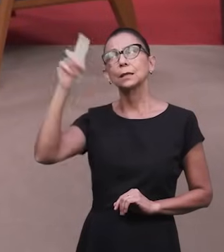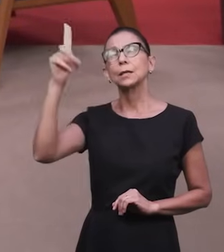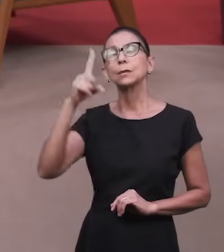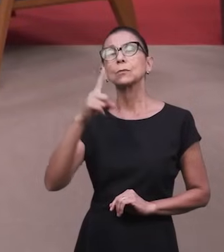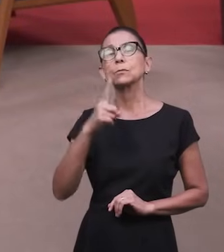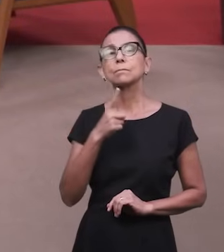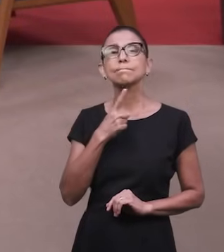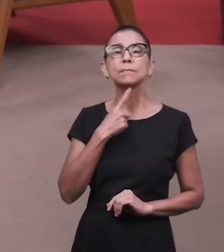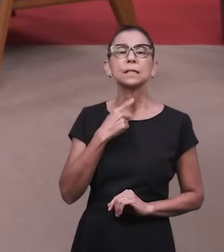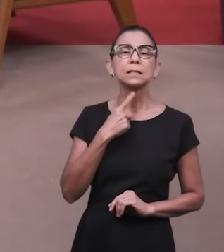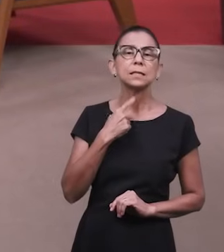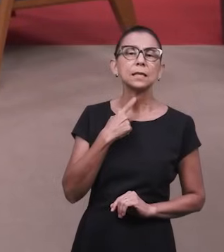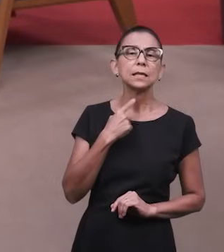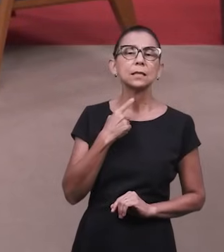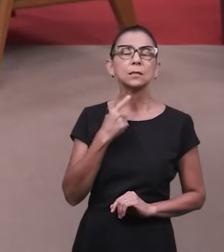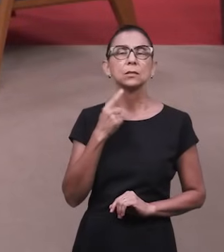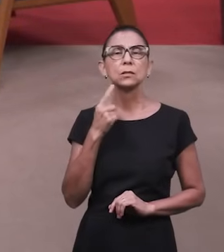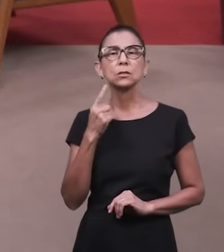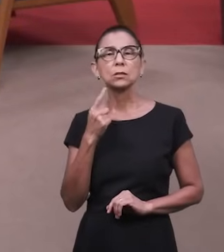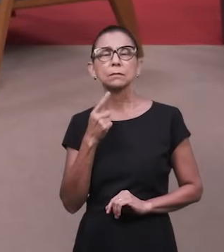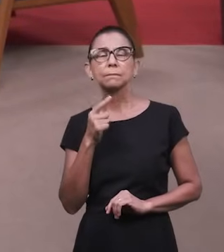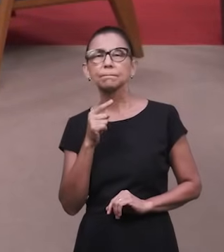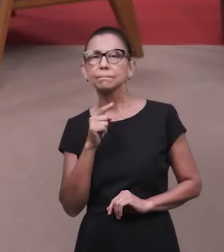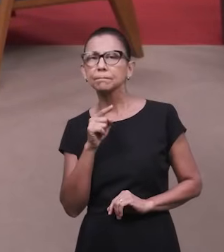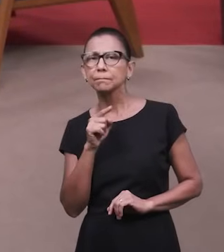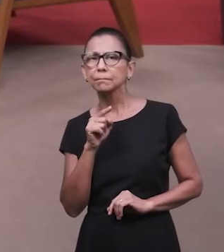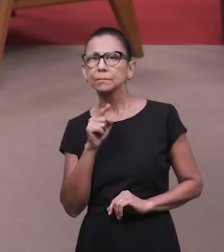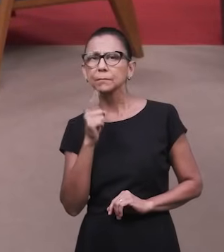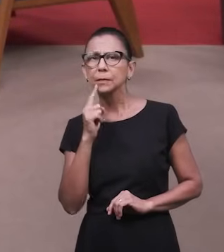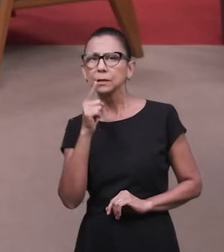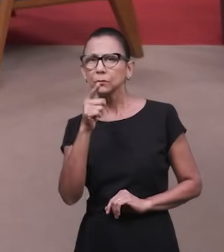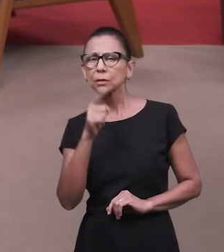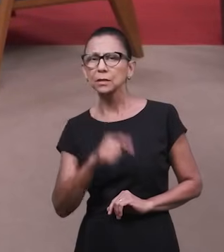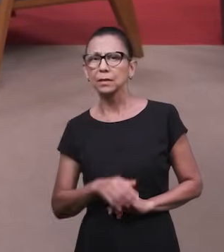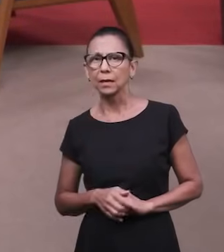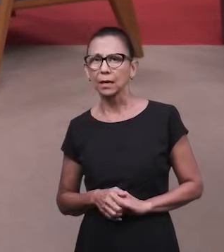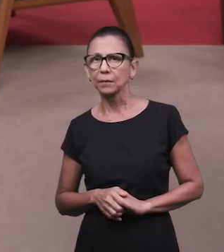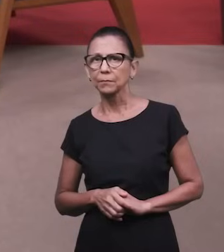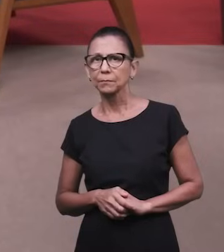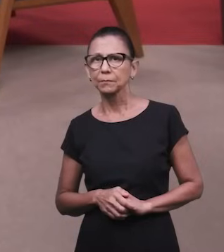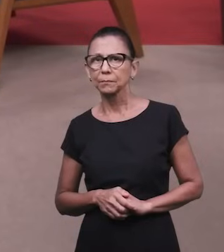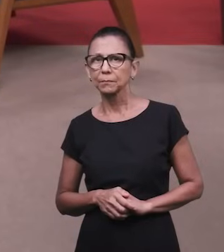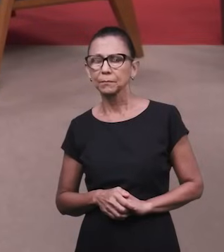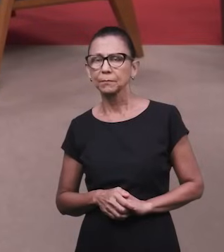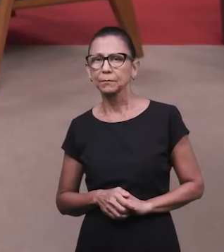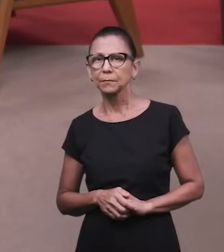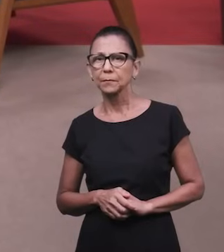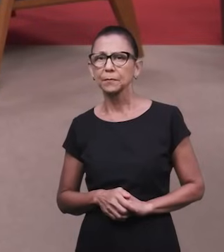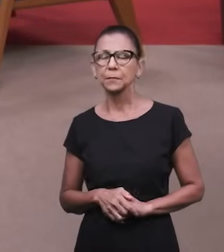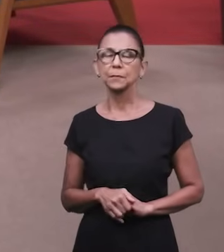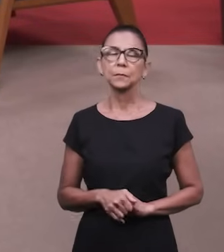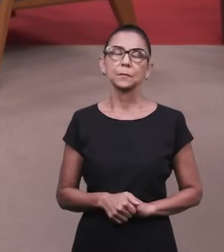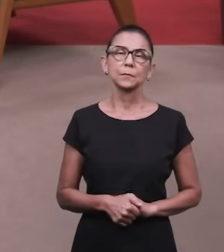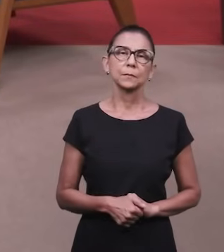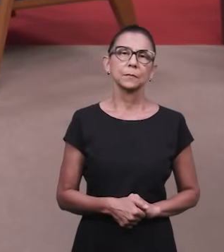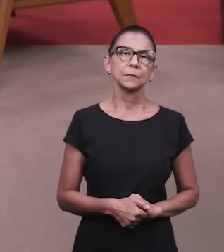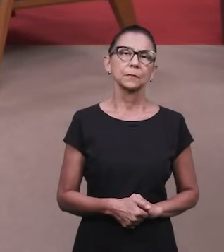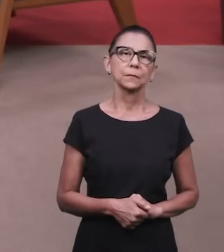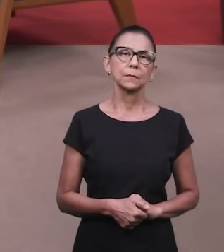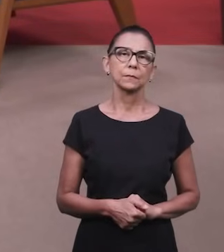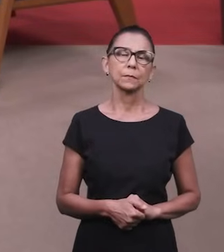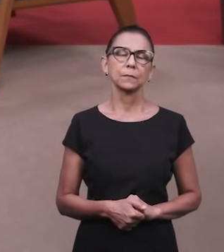de trazer o que o homem precisa, que a igreja, e aí mais uma vez a gente se dirige de